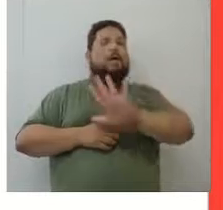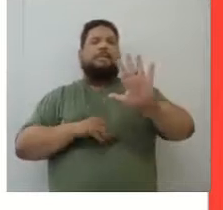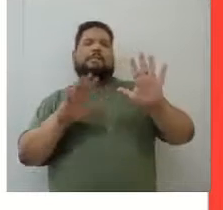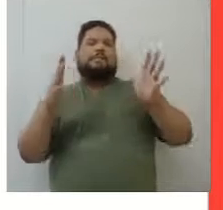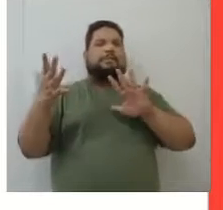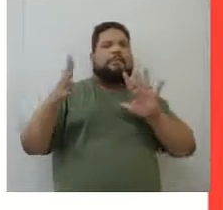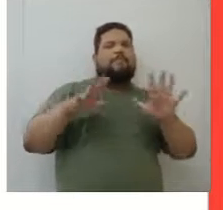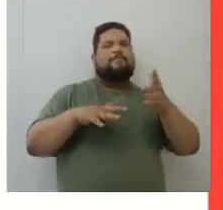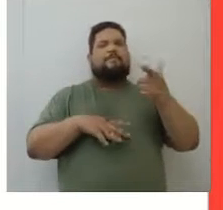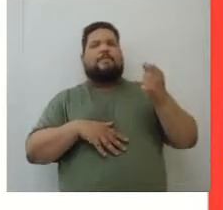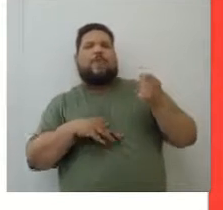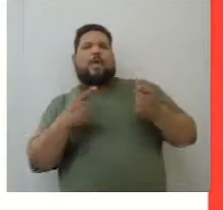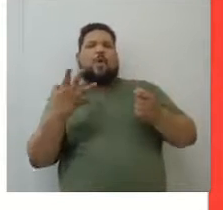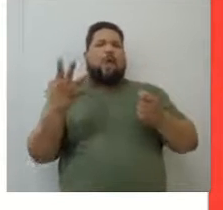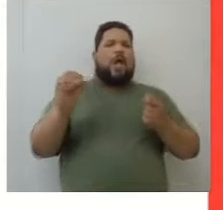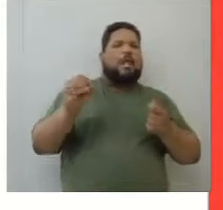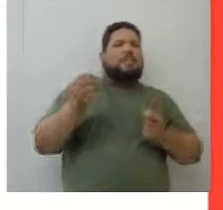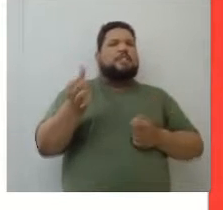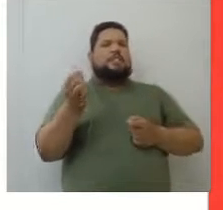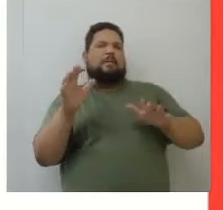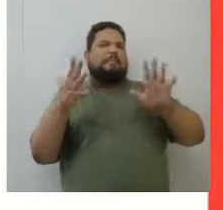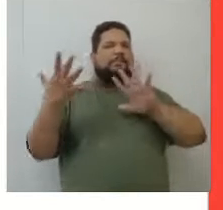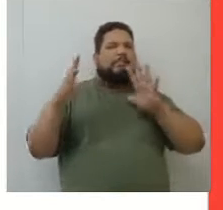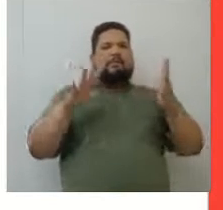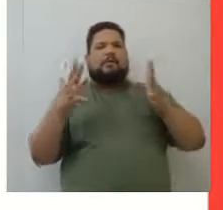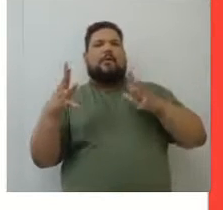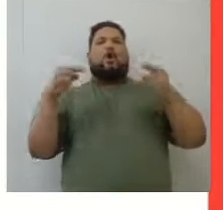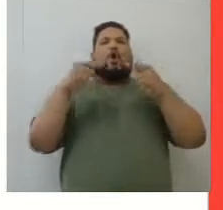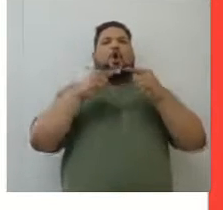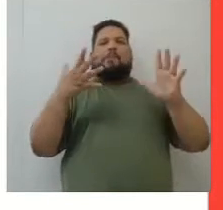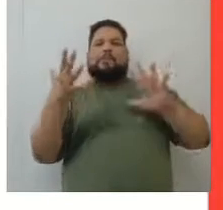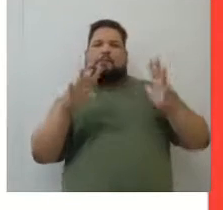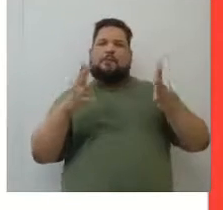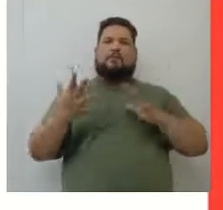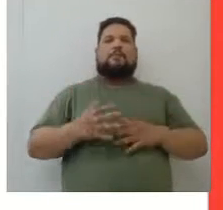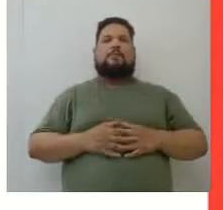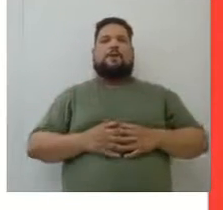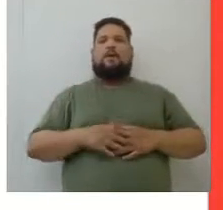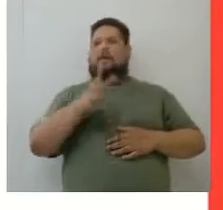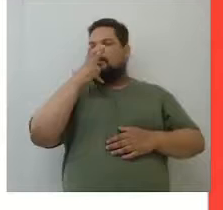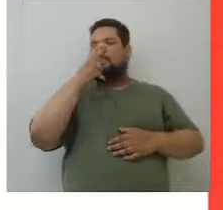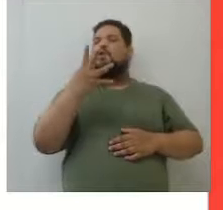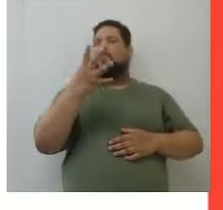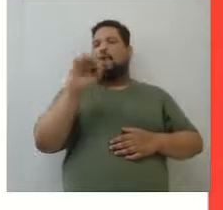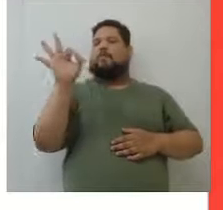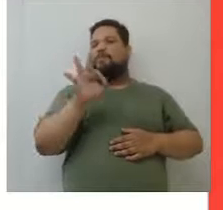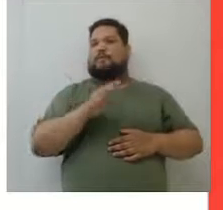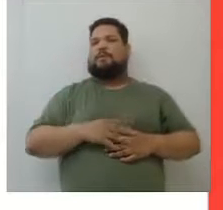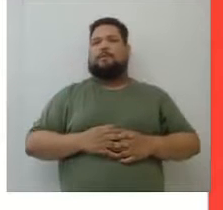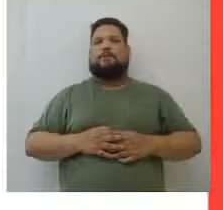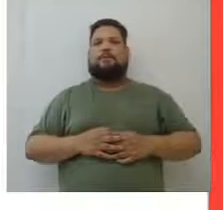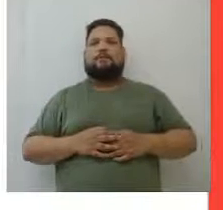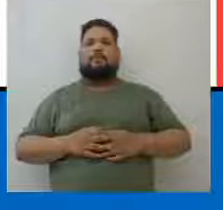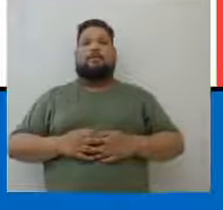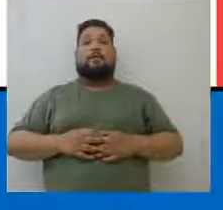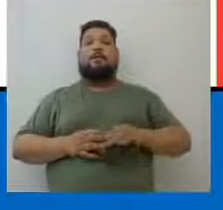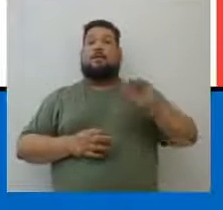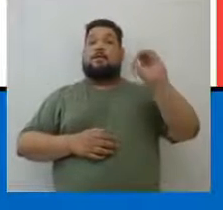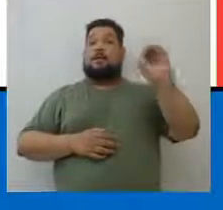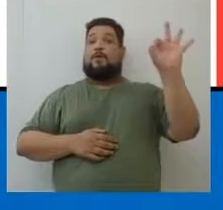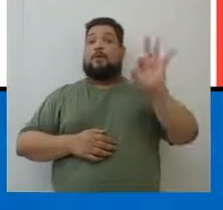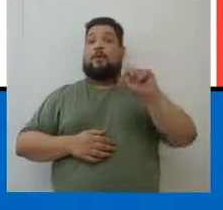está 20%, se o Brasil está 40% ou 60%, o Brasil está meio que numa coisinha diferente, mas eu acredito que seja 40%. E vamos ver